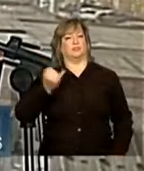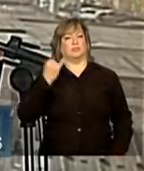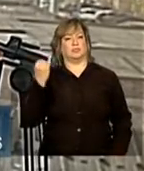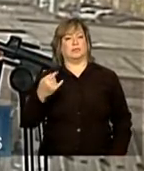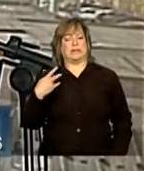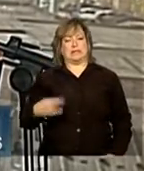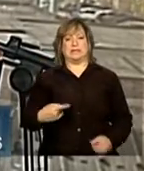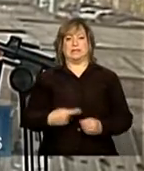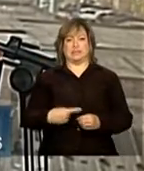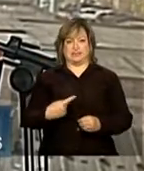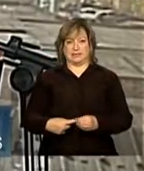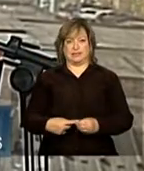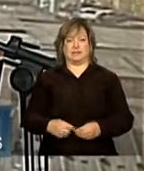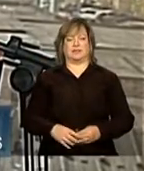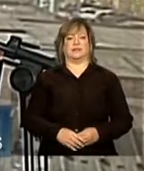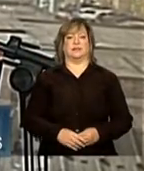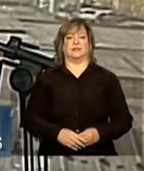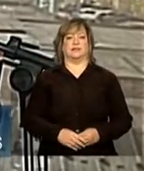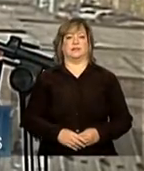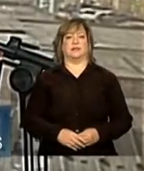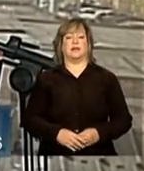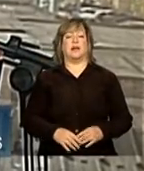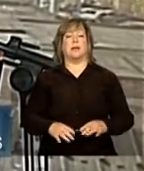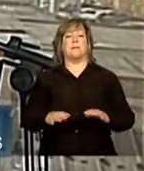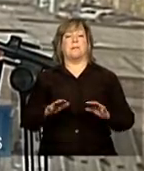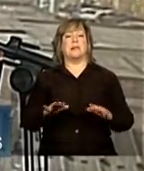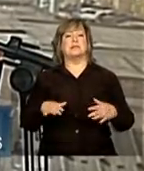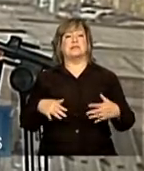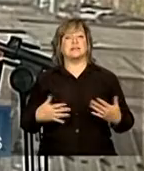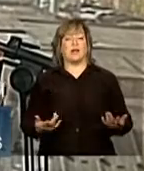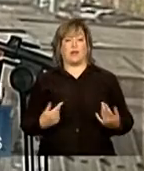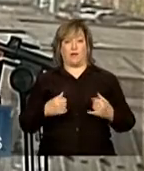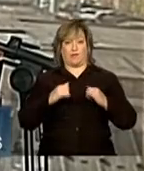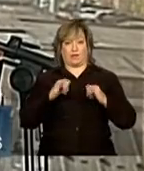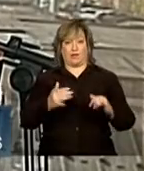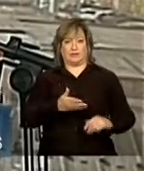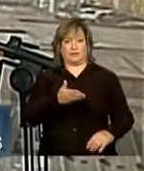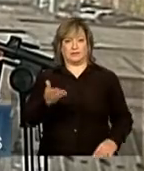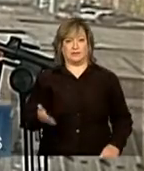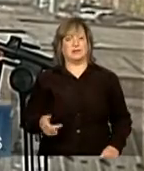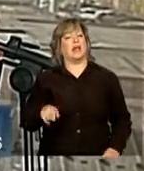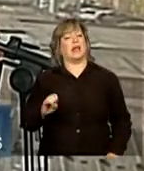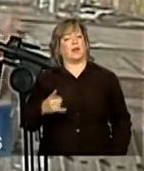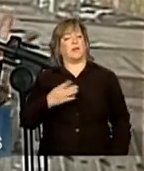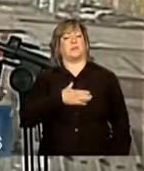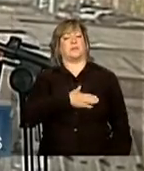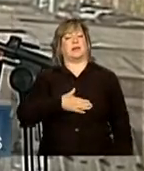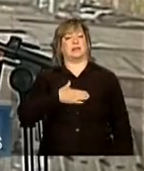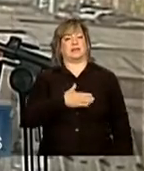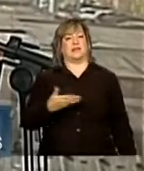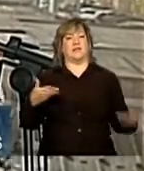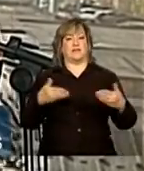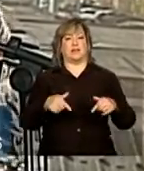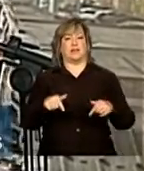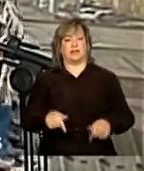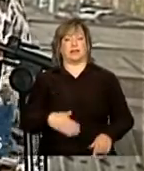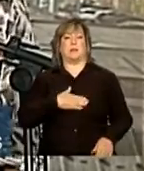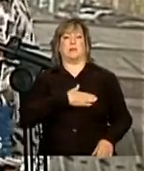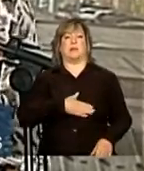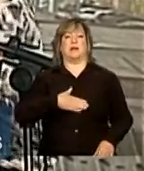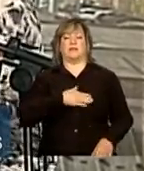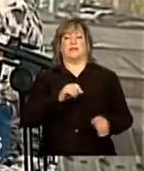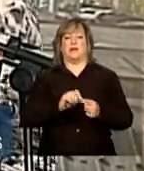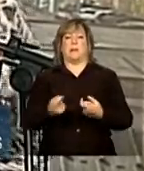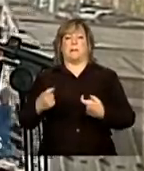significativa dessa cidade. Mas, então, como eu estava dizendo, é um prazer vir aqui, é um prazer fazer